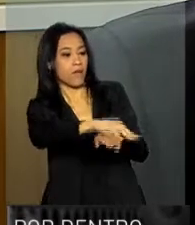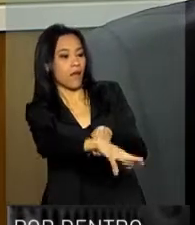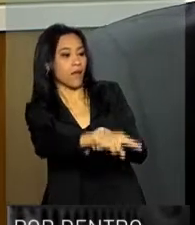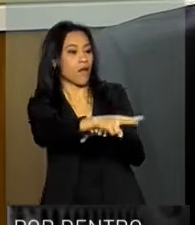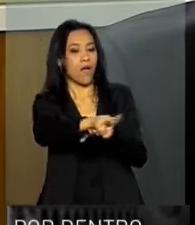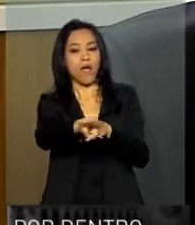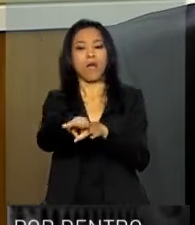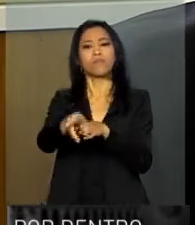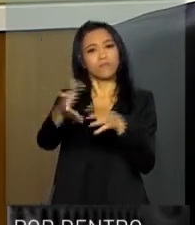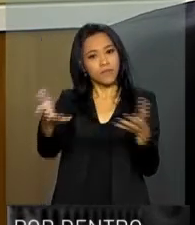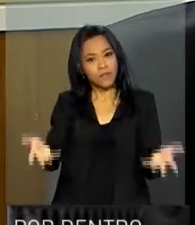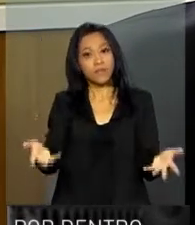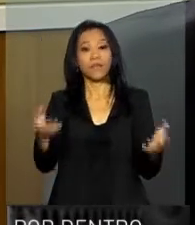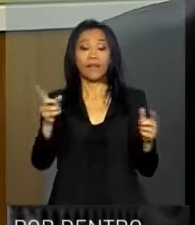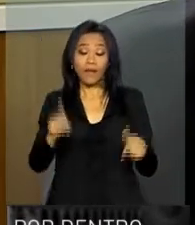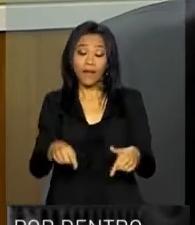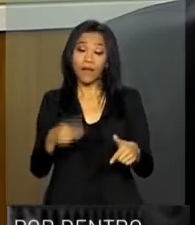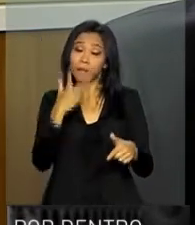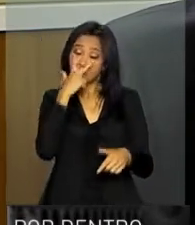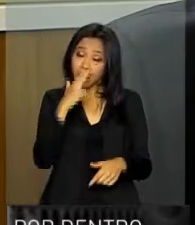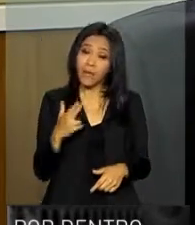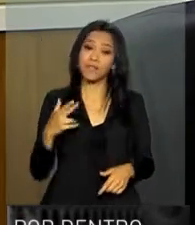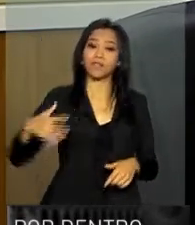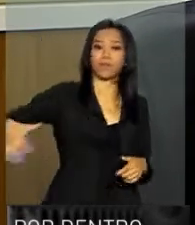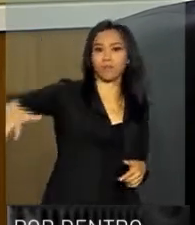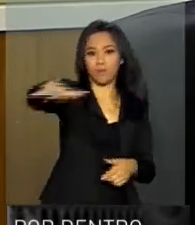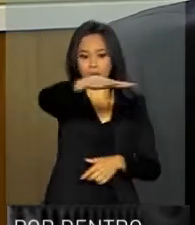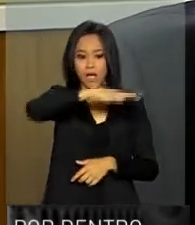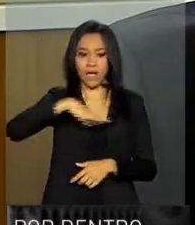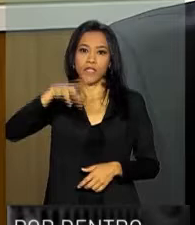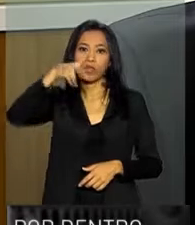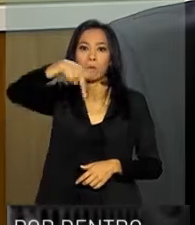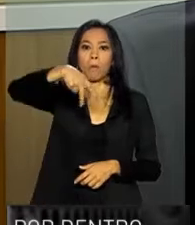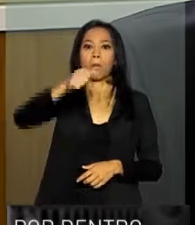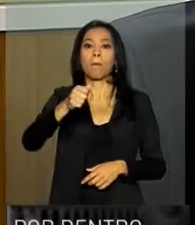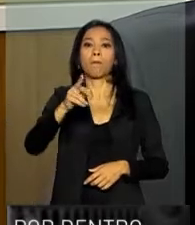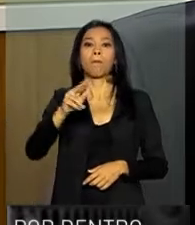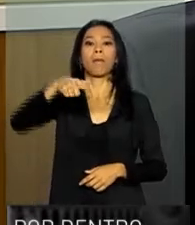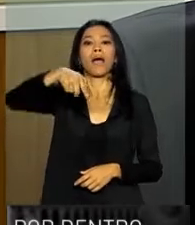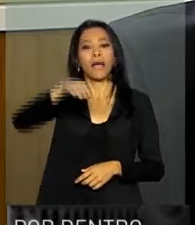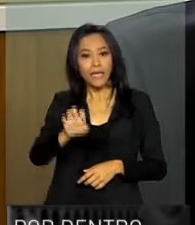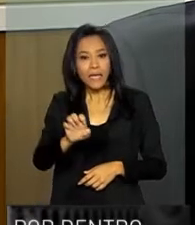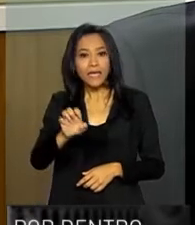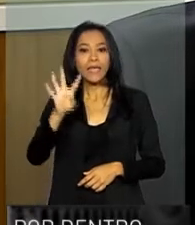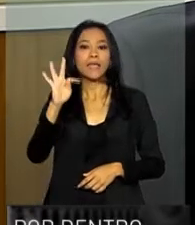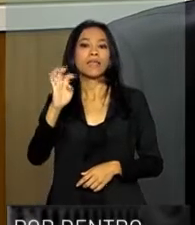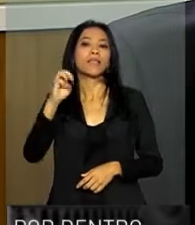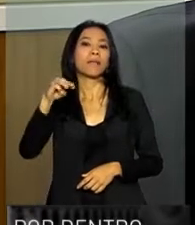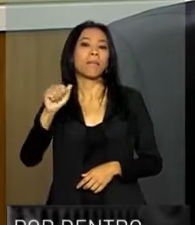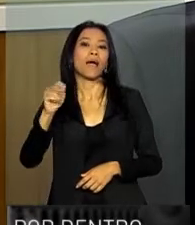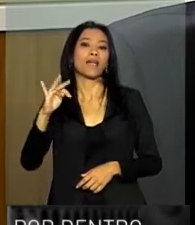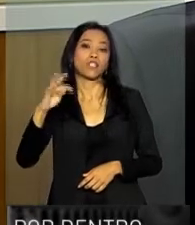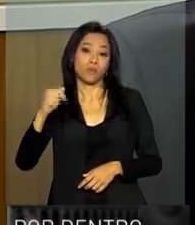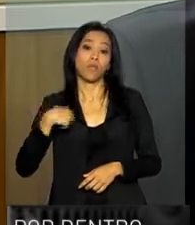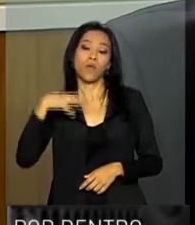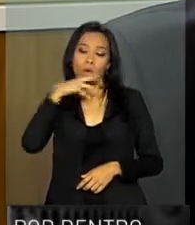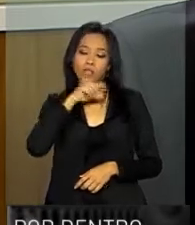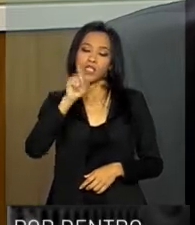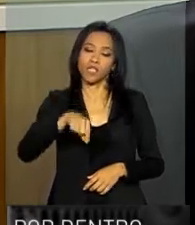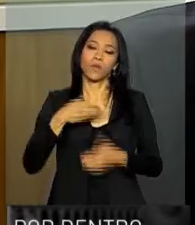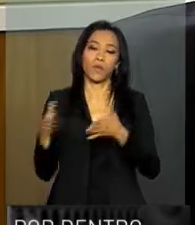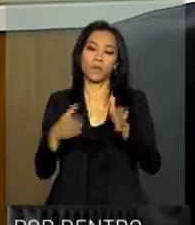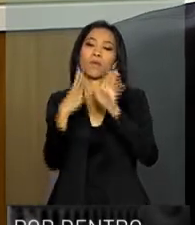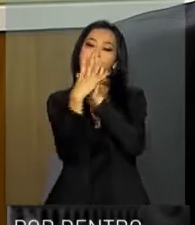digo é muito parecido com o parque temático eo penso que o caminho é concessão o caminho e pb o caminho investimento